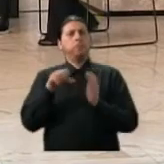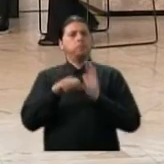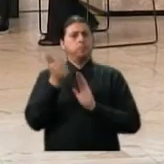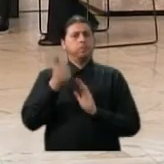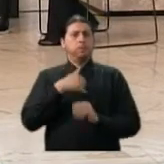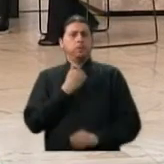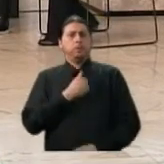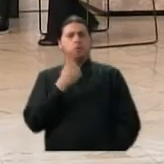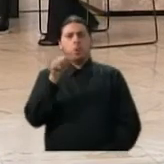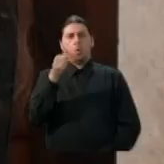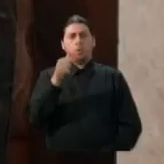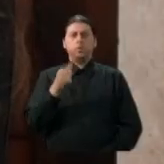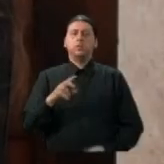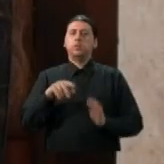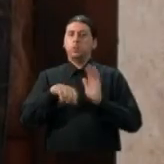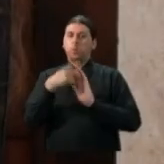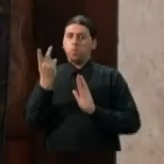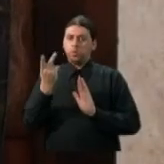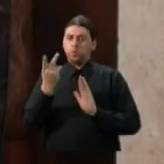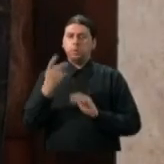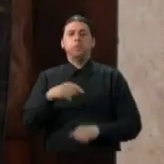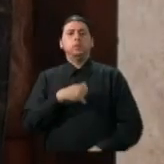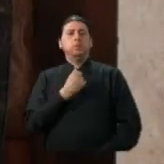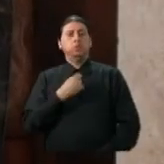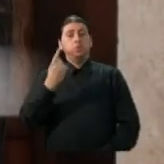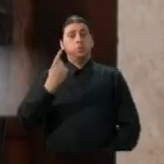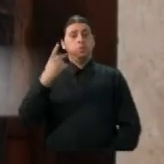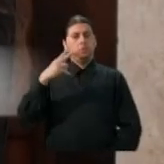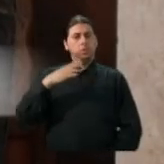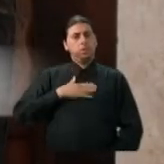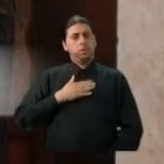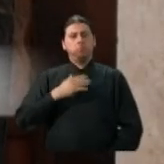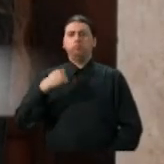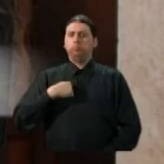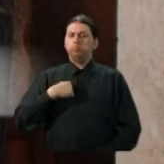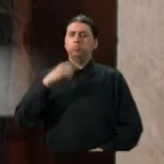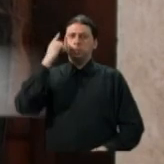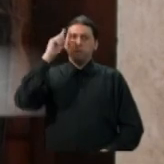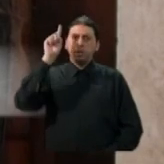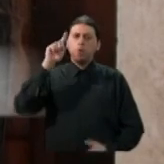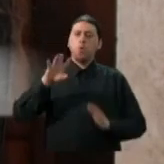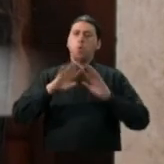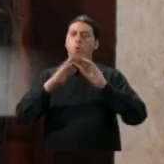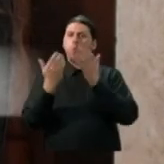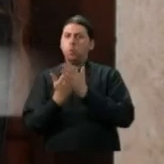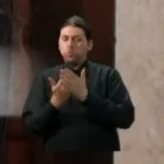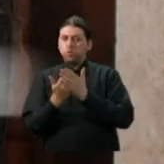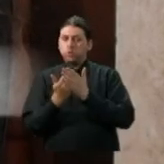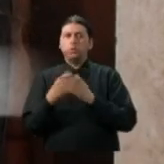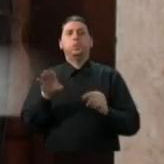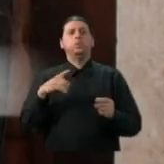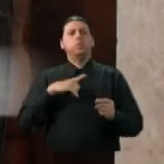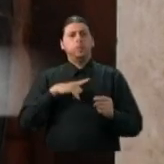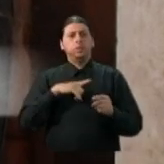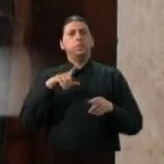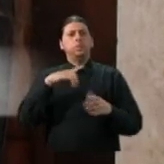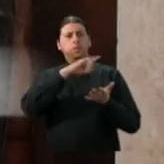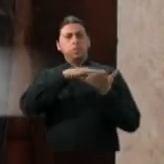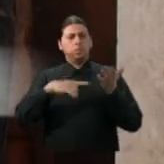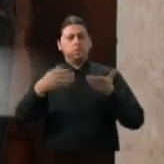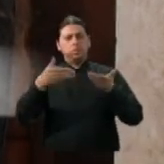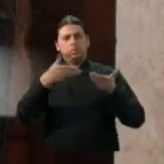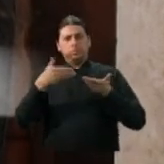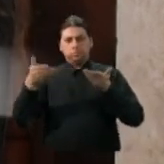com 11, a segunda com 12. A ideia veio do colégio, que mandou uma circular e na aula de ciências explicou como é que era, como é